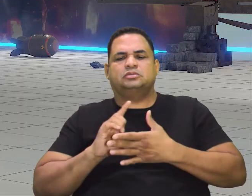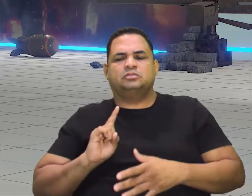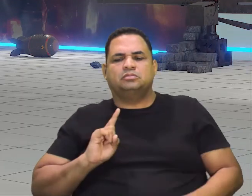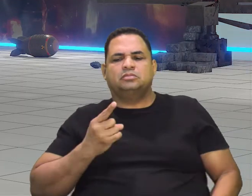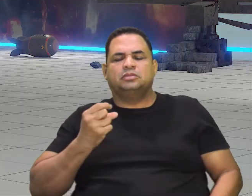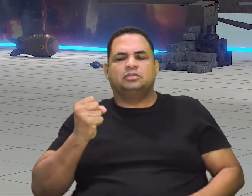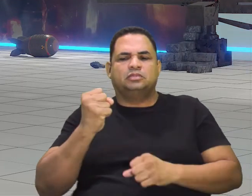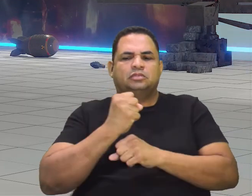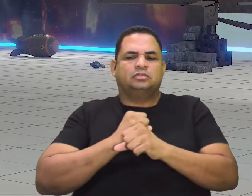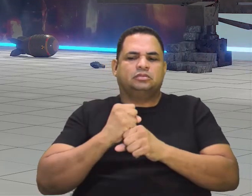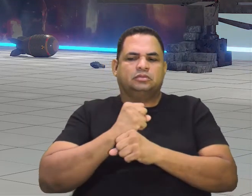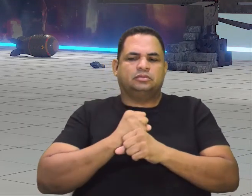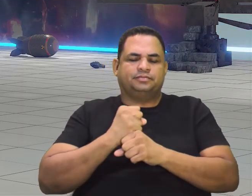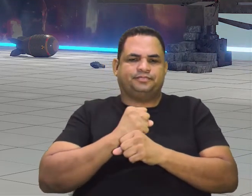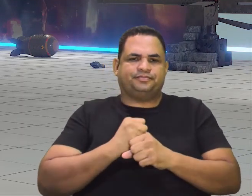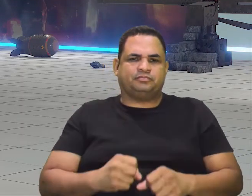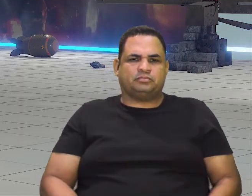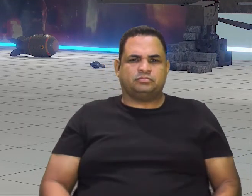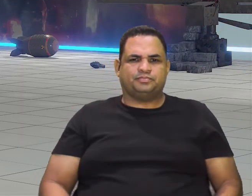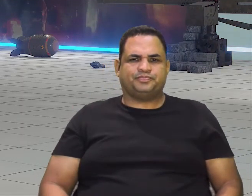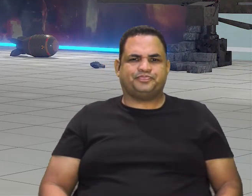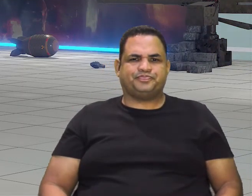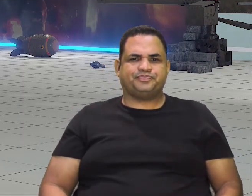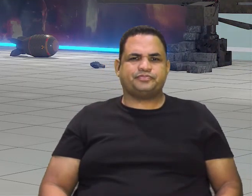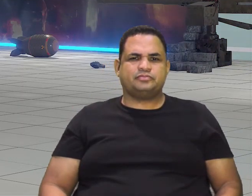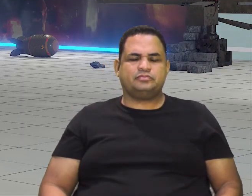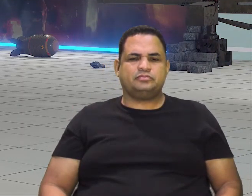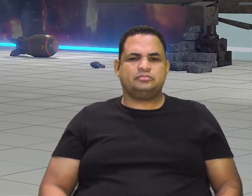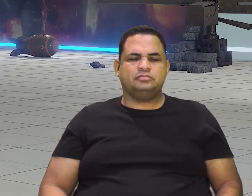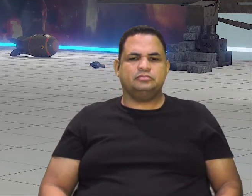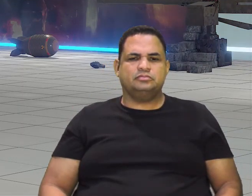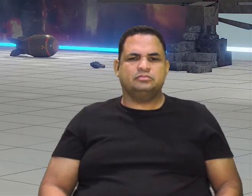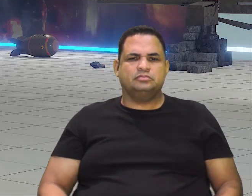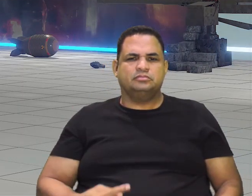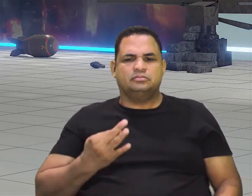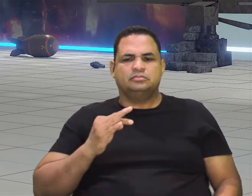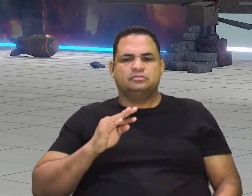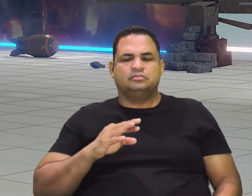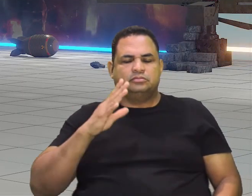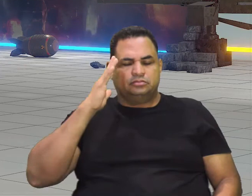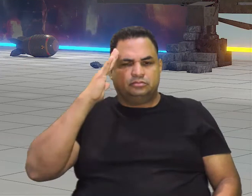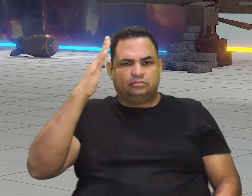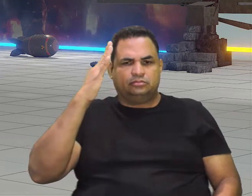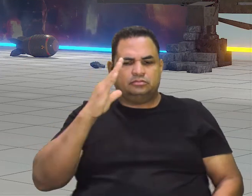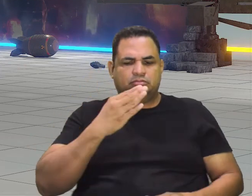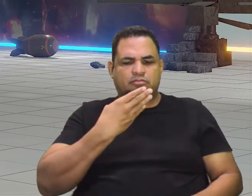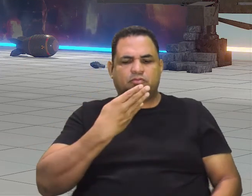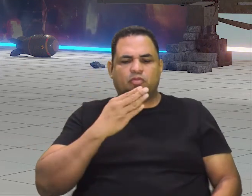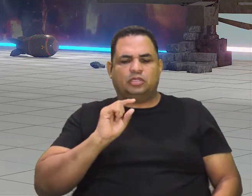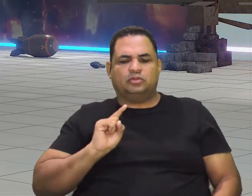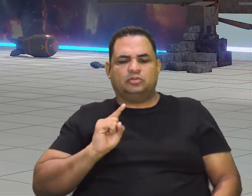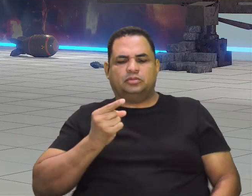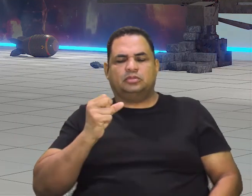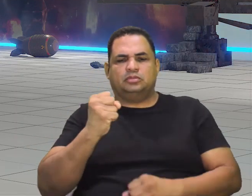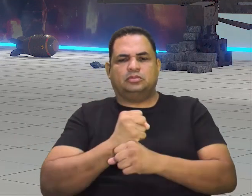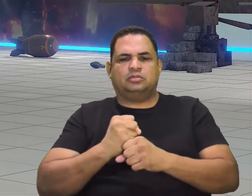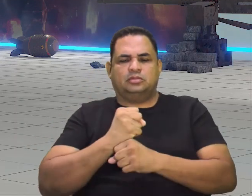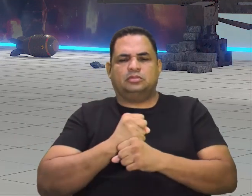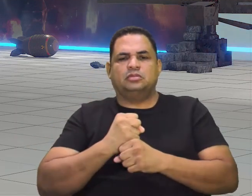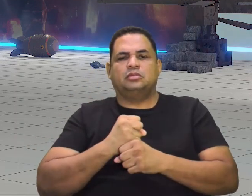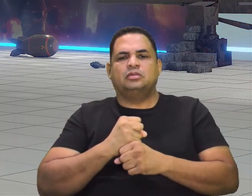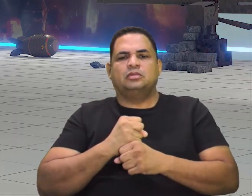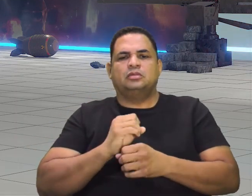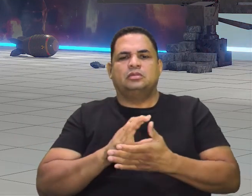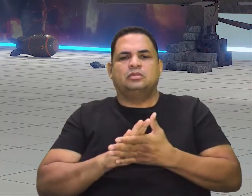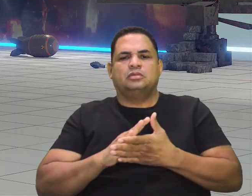anos. 350 mil anos. A teoria do criacionismo é em torno de 4.000 anos. A